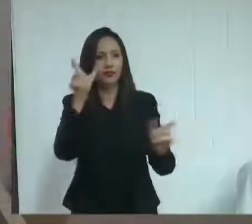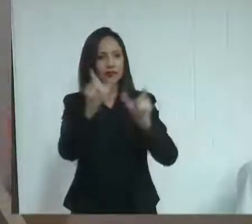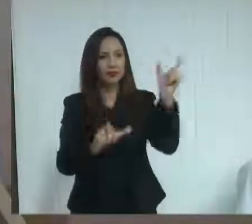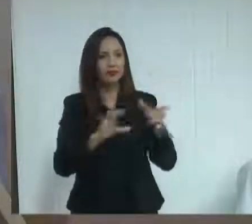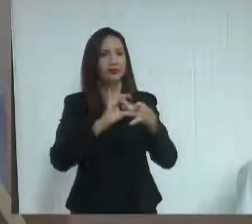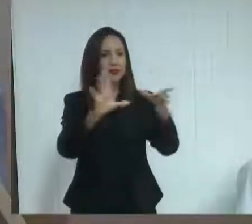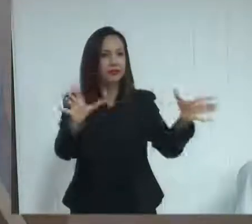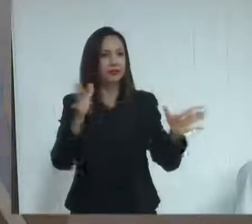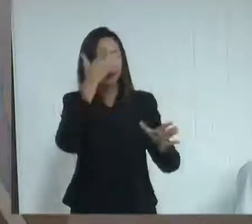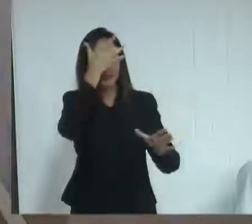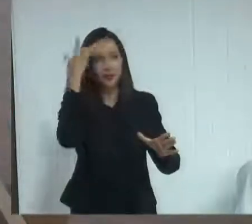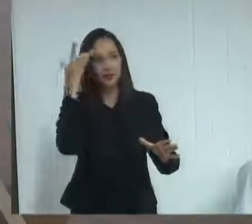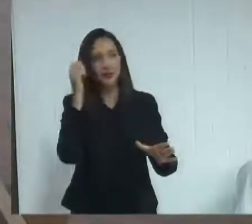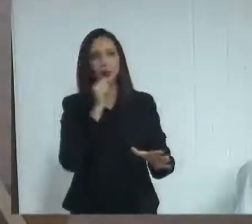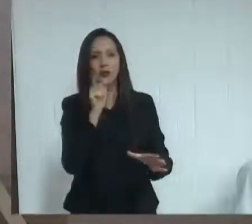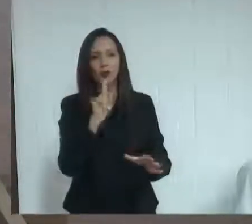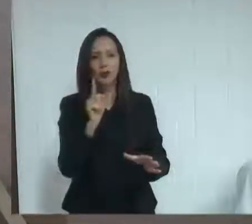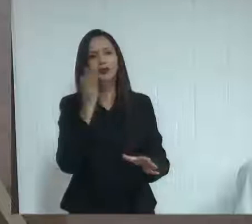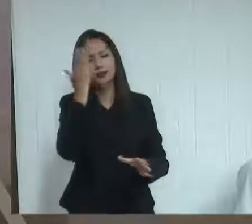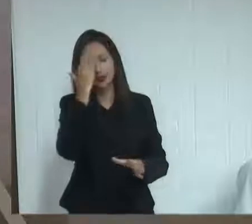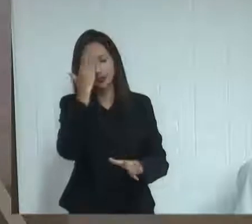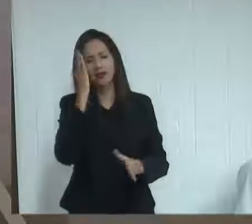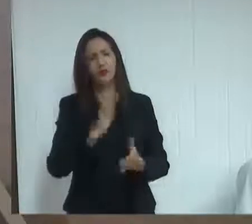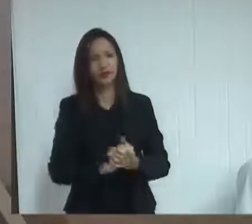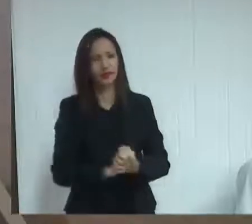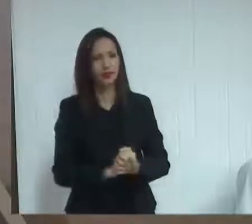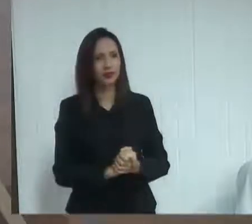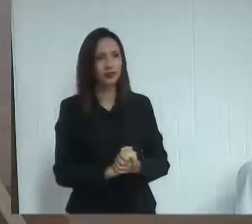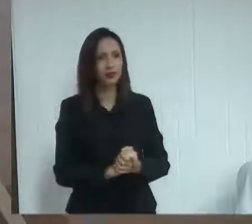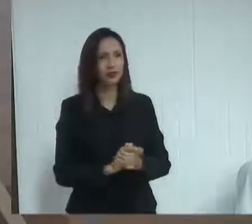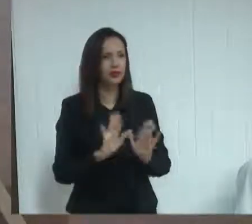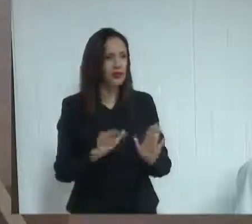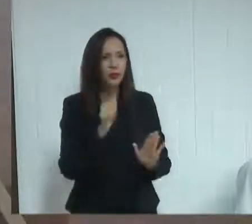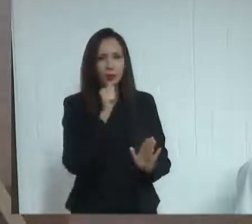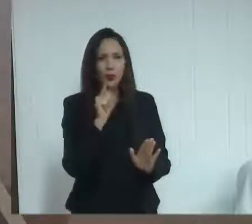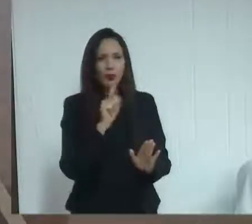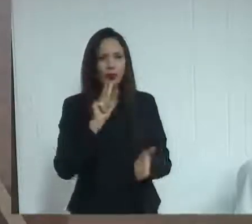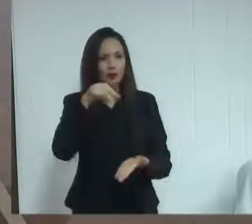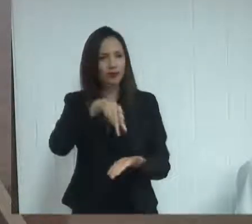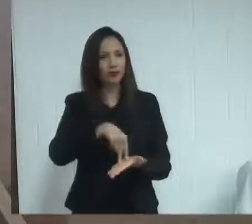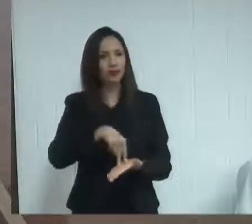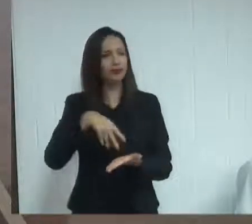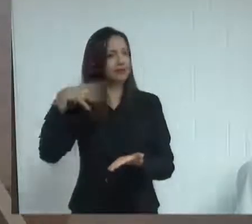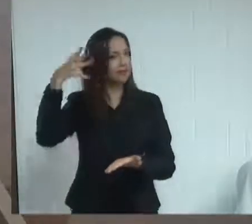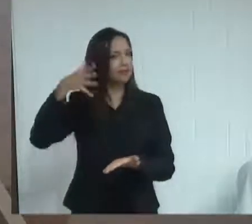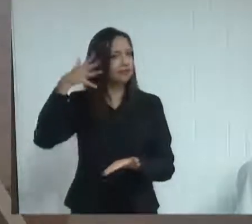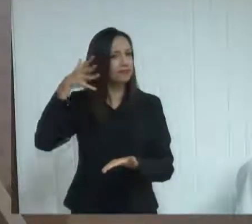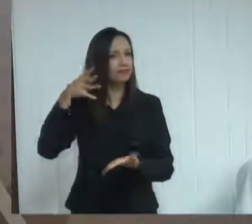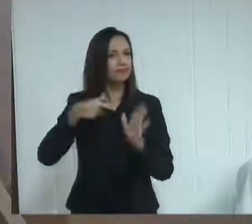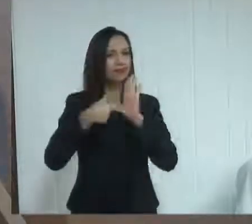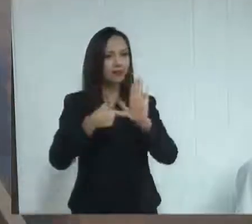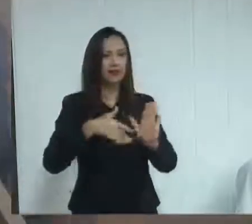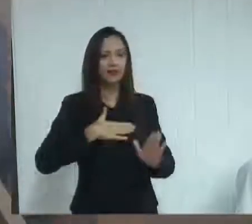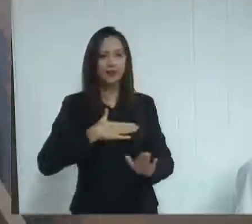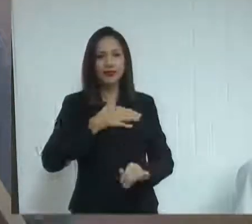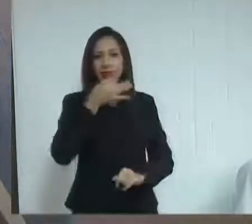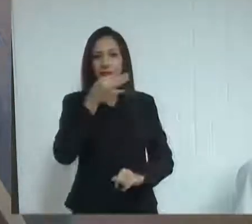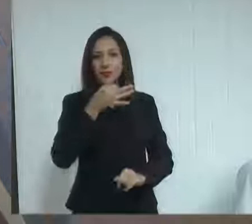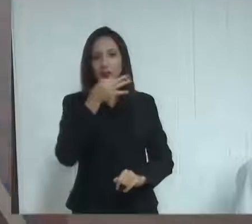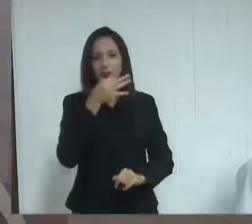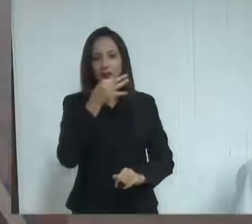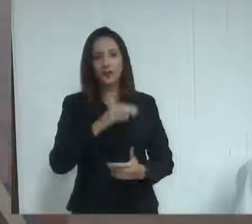gente sabe muito bem disso. Mas não vou deixar de vir aqui falar, expor o meu ponto de